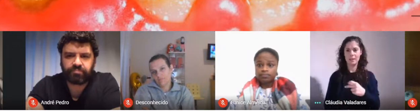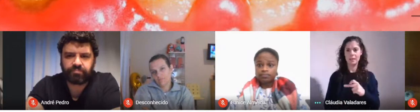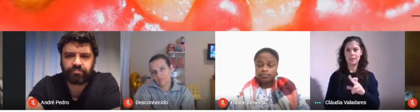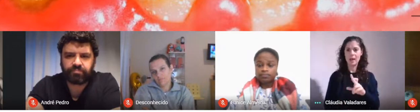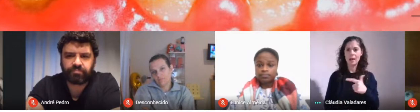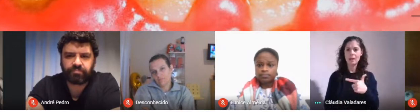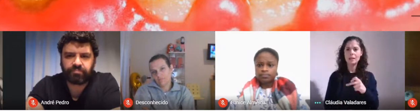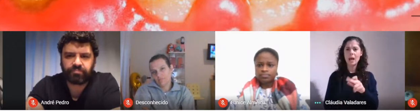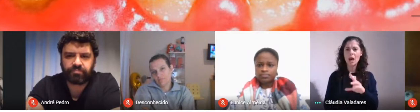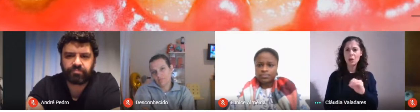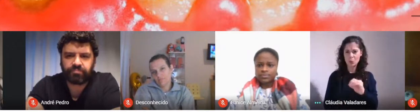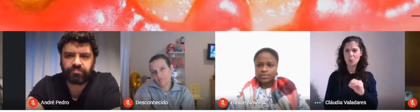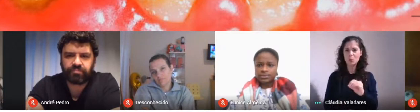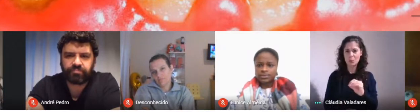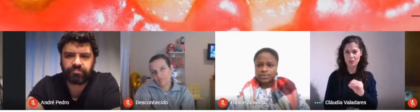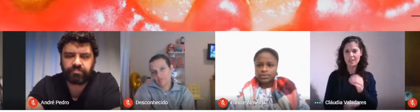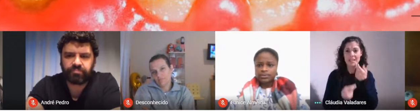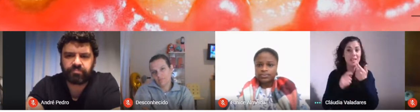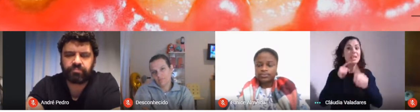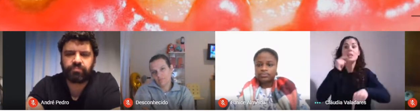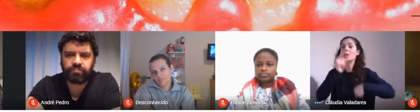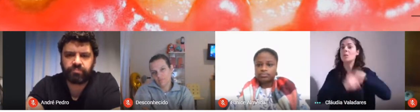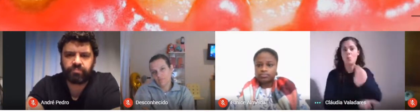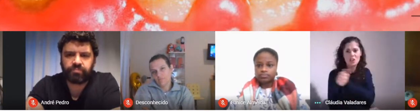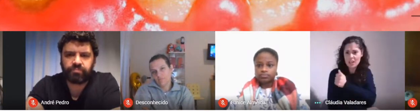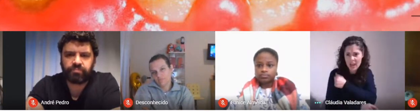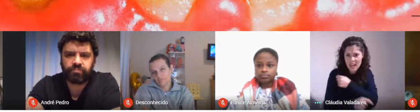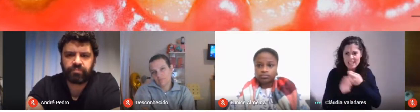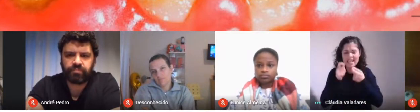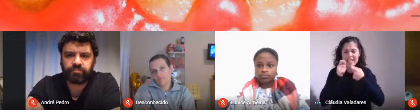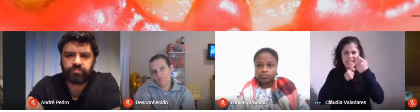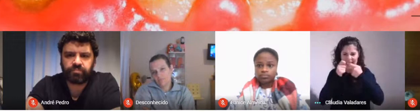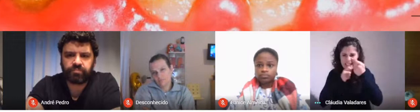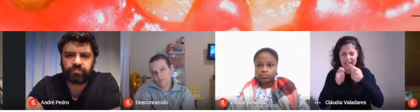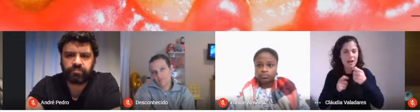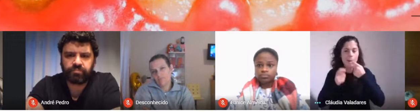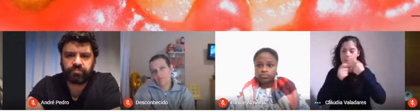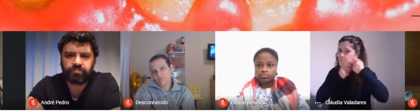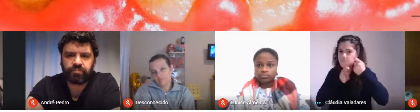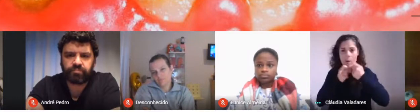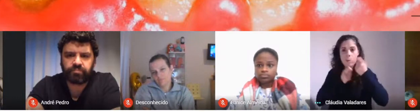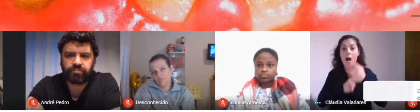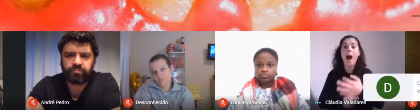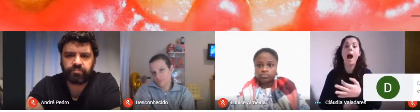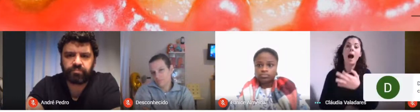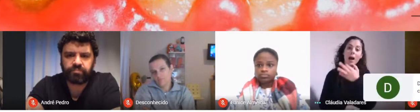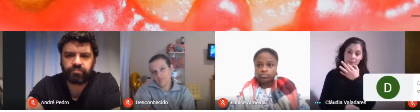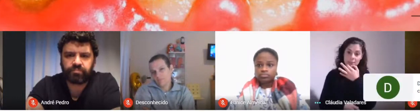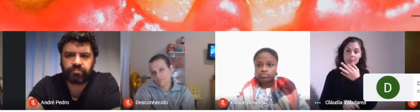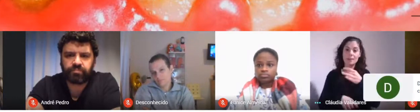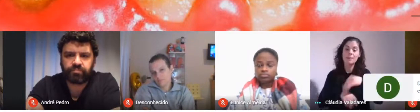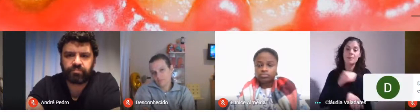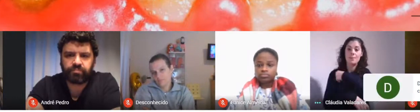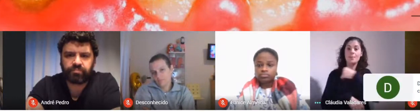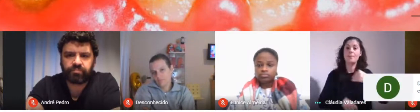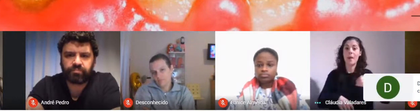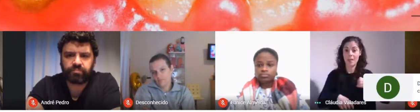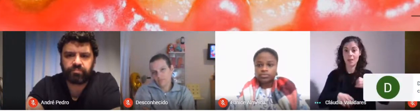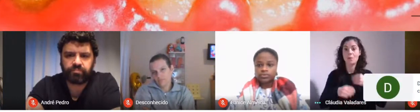que já não é possível retirar em casa através da escovagem, só através em